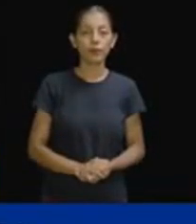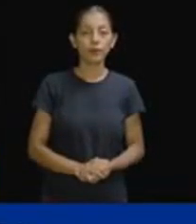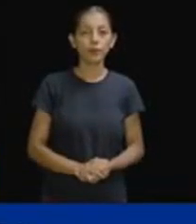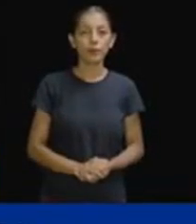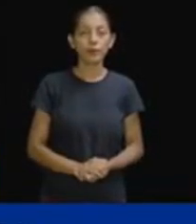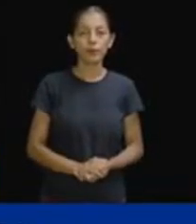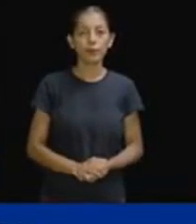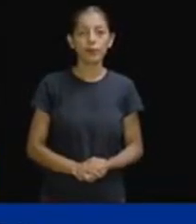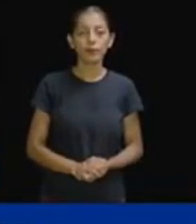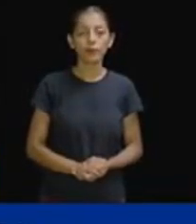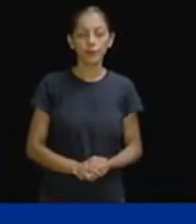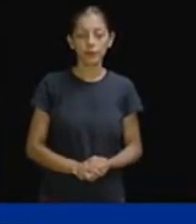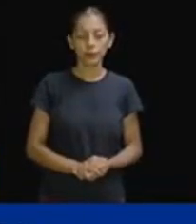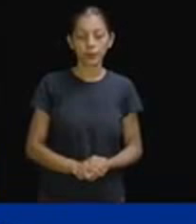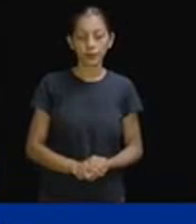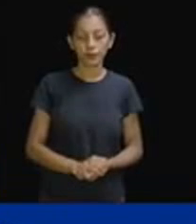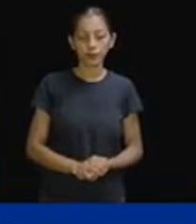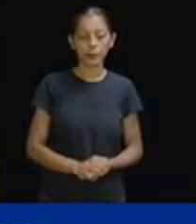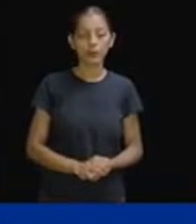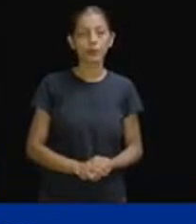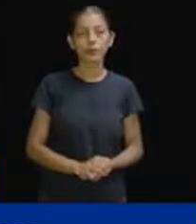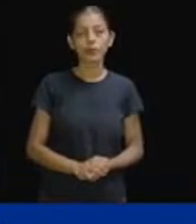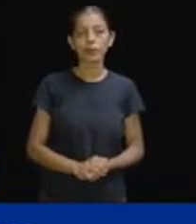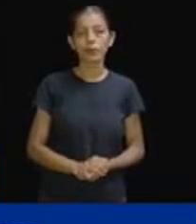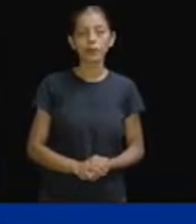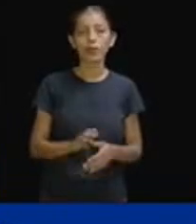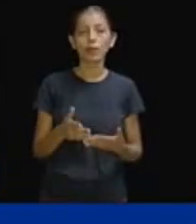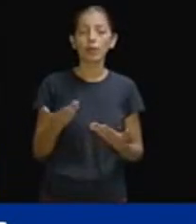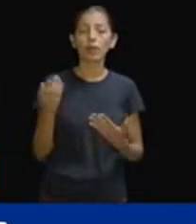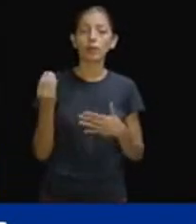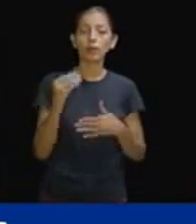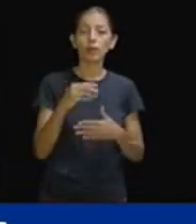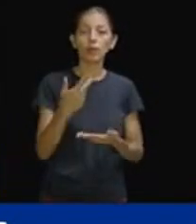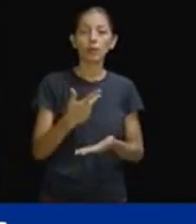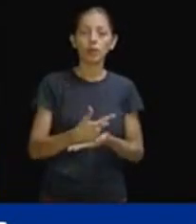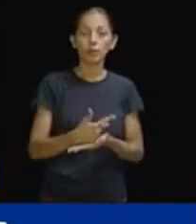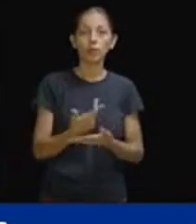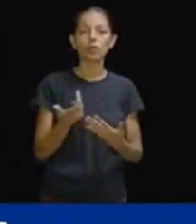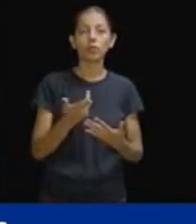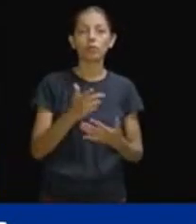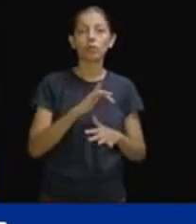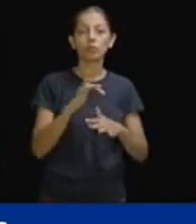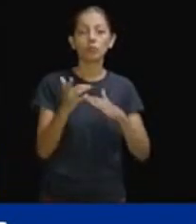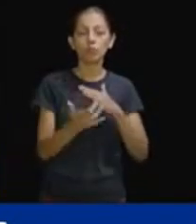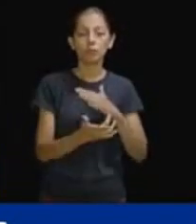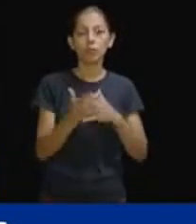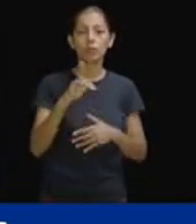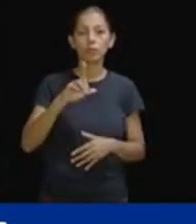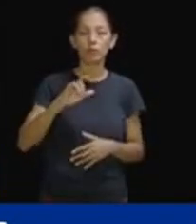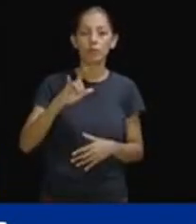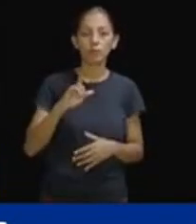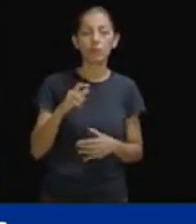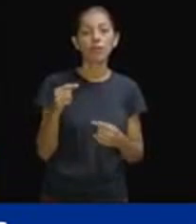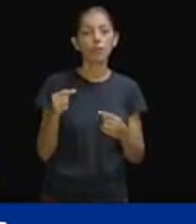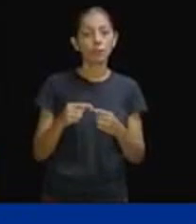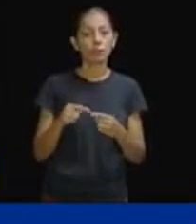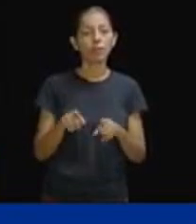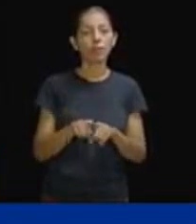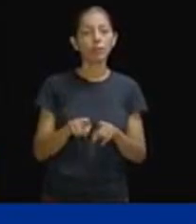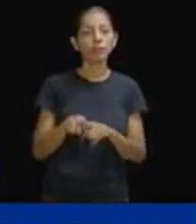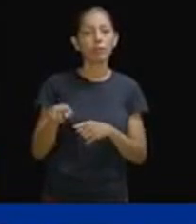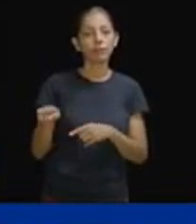erro na proporção, não existe propaganda irregular, e isso também possibilita a aplicação da multa